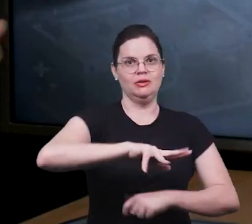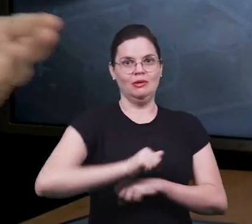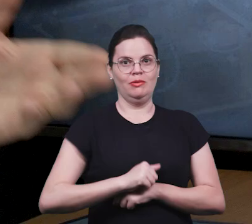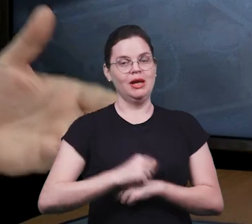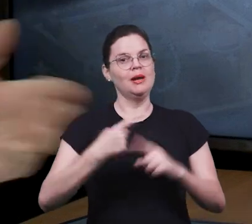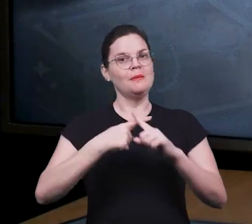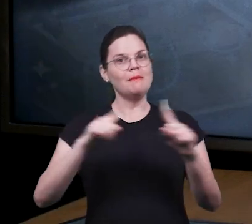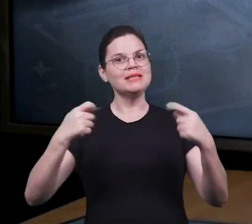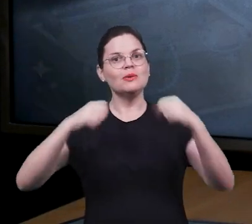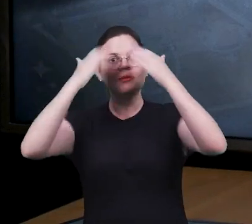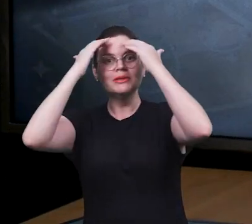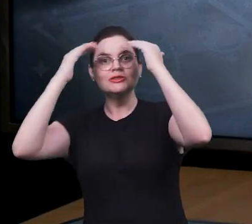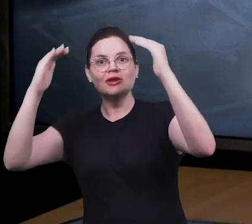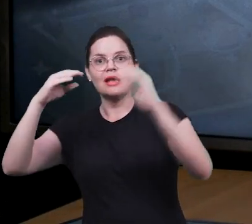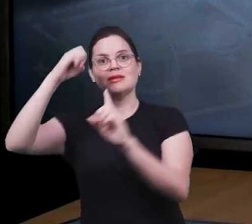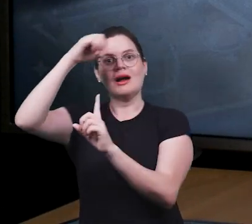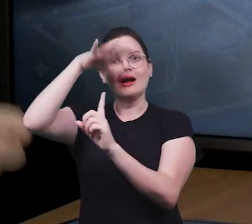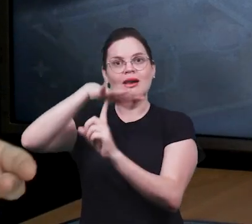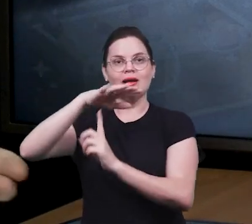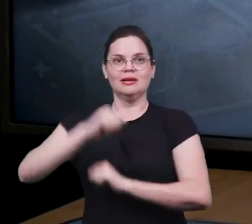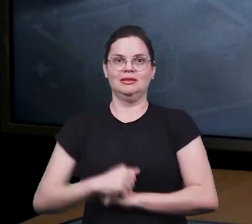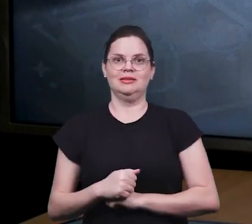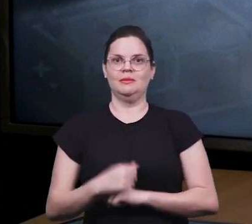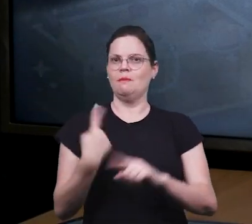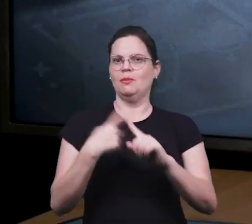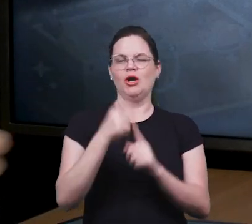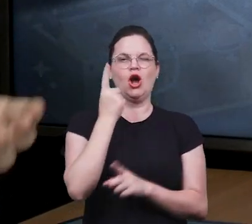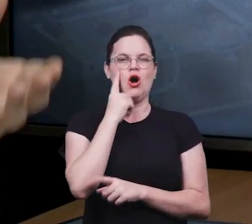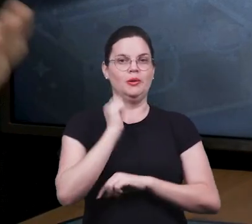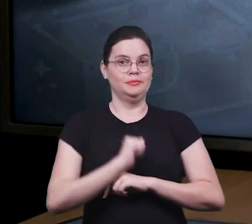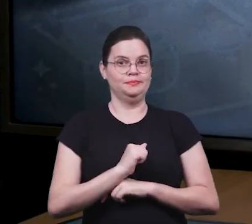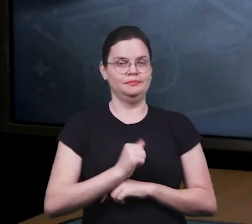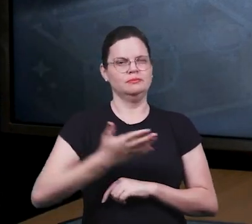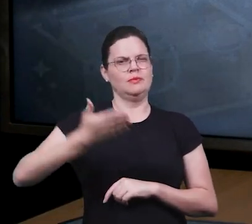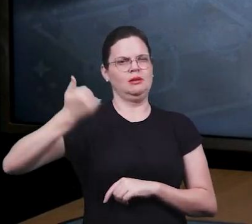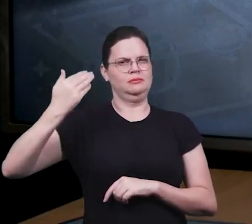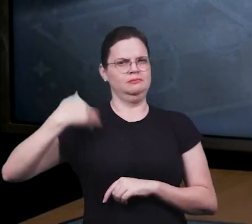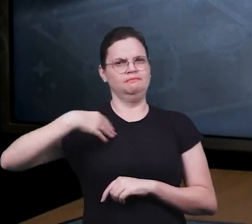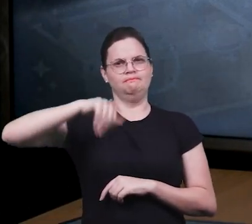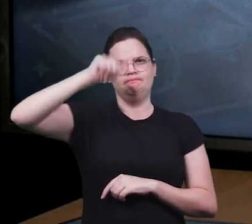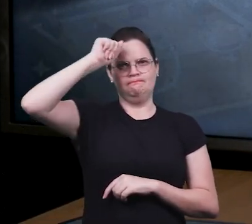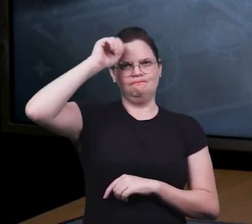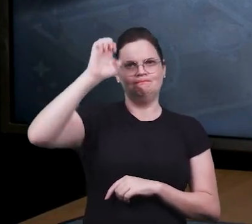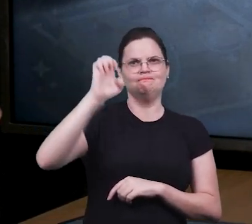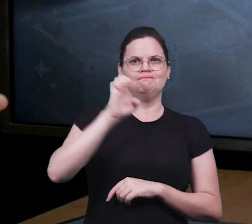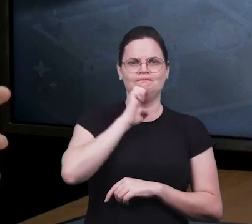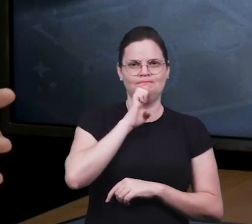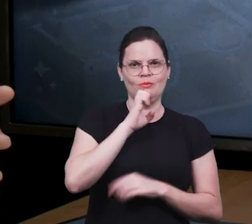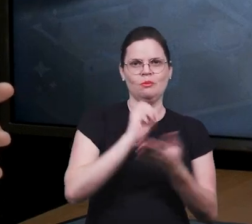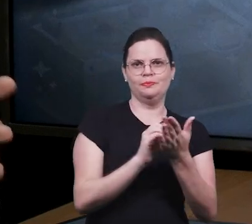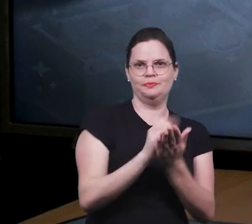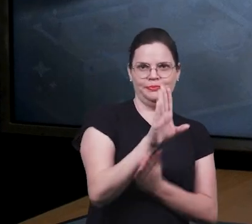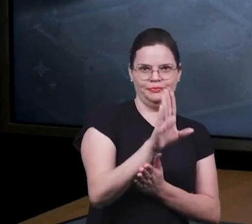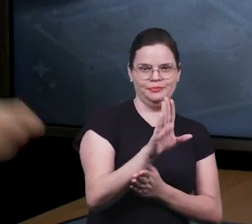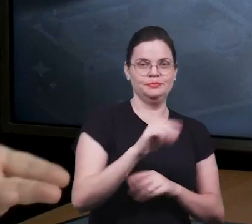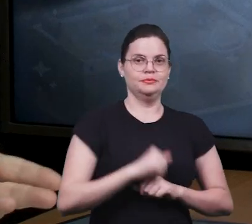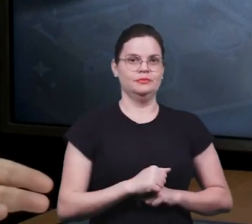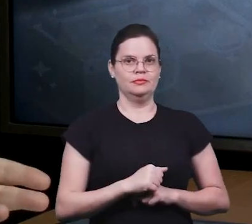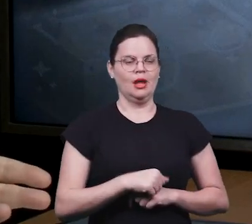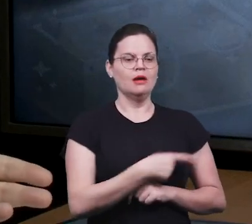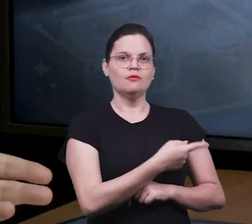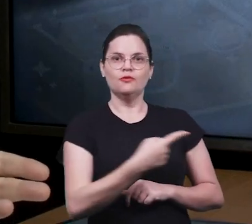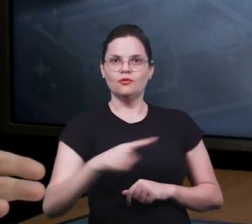pecado havia entrado, né, no homem, e mesmo sendo agora pecador, Deus aceita